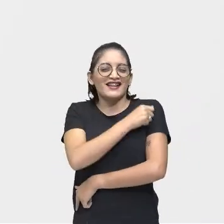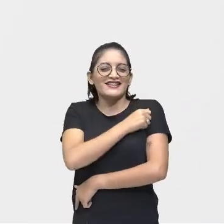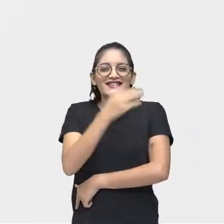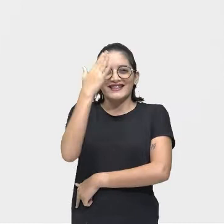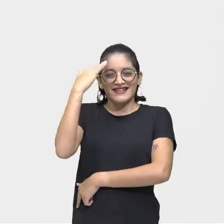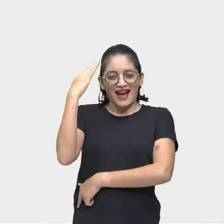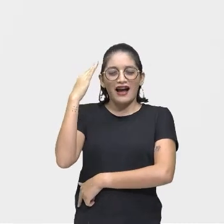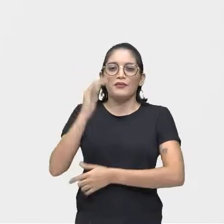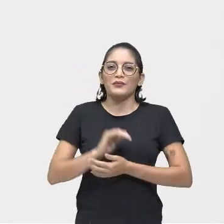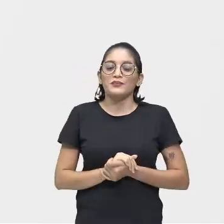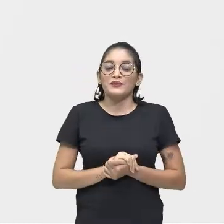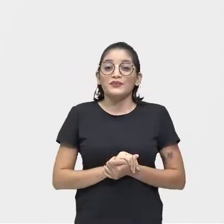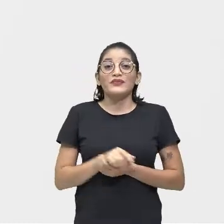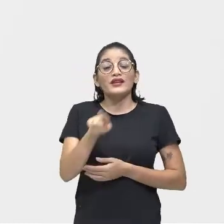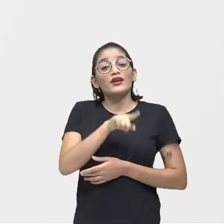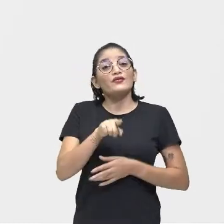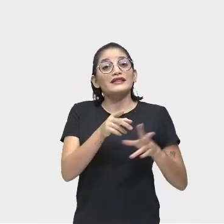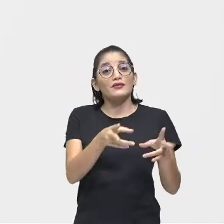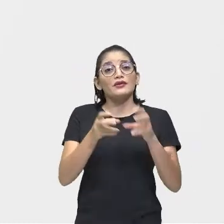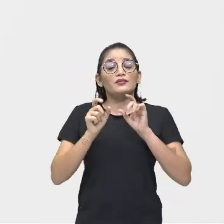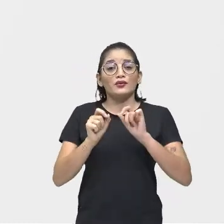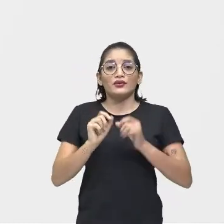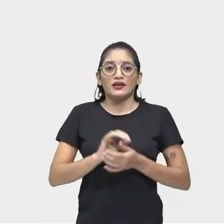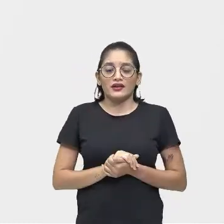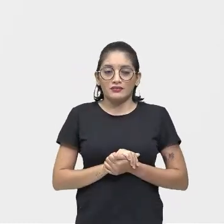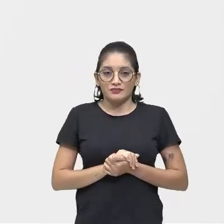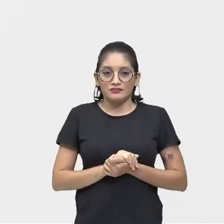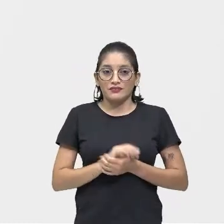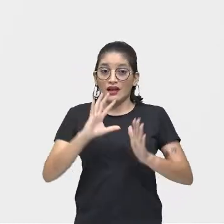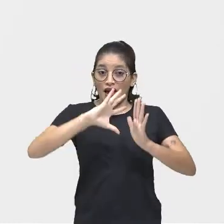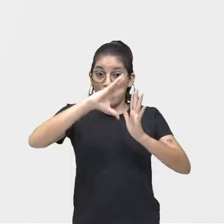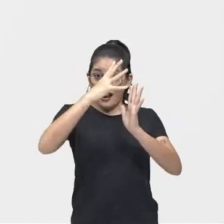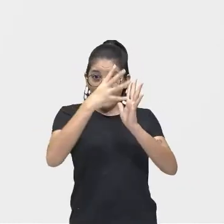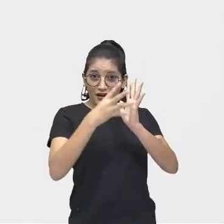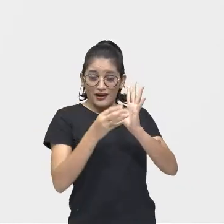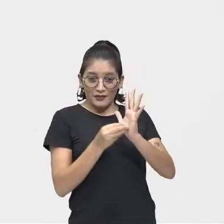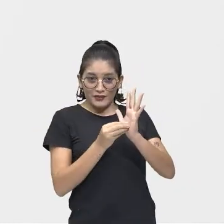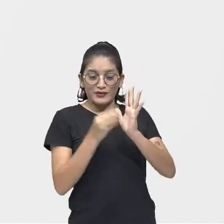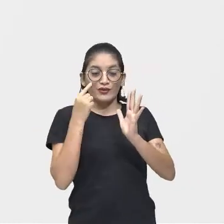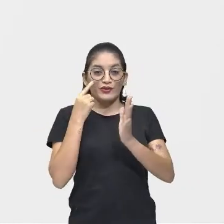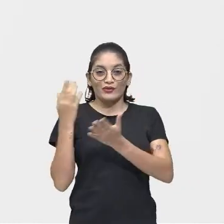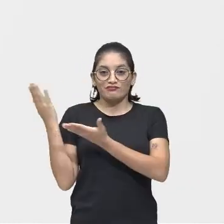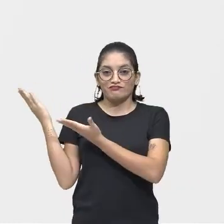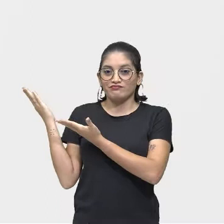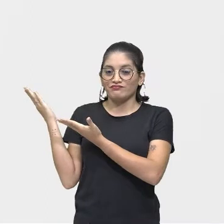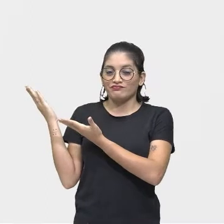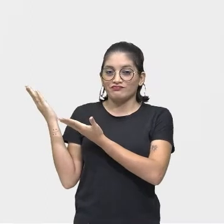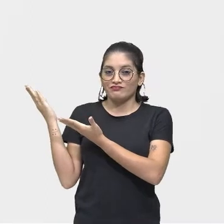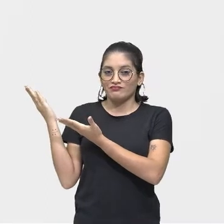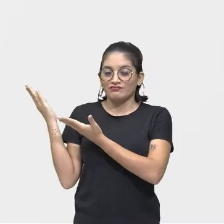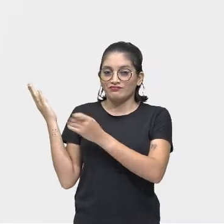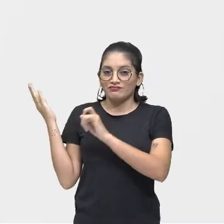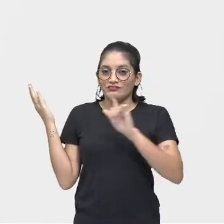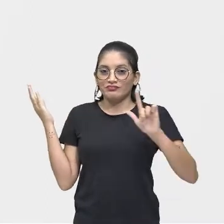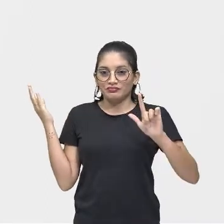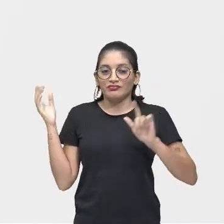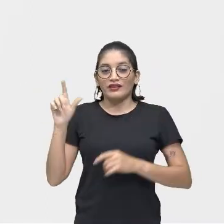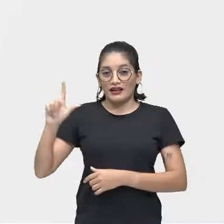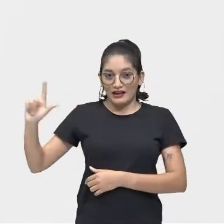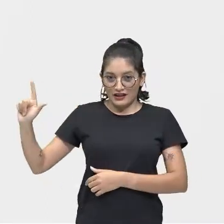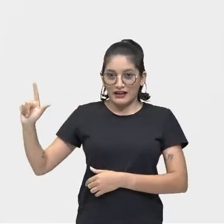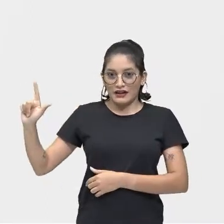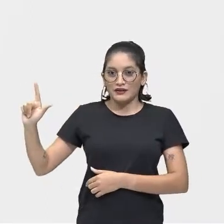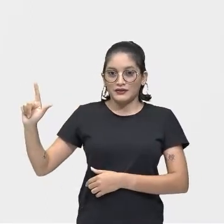sagazes, você já deve ter percebido que a Amazônia fica a oeste de